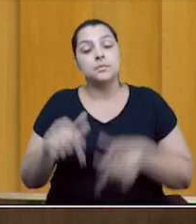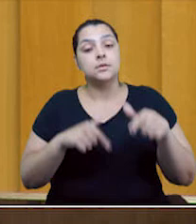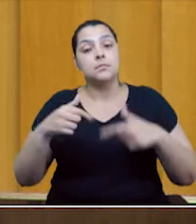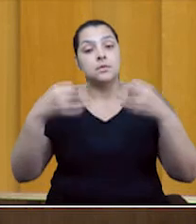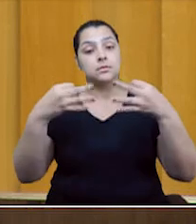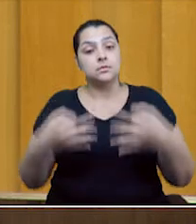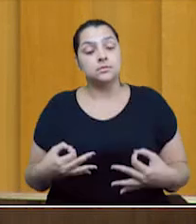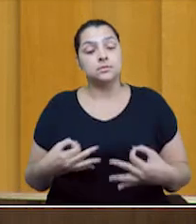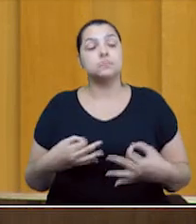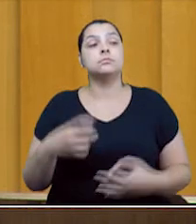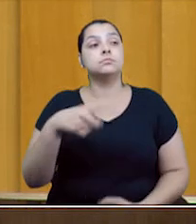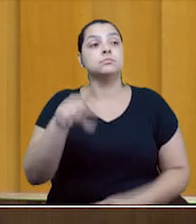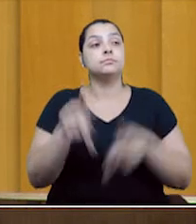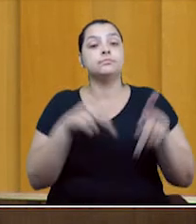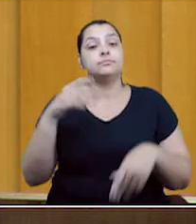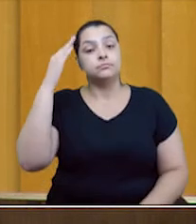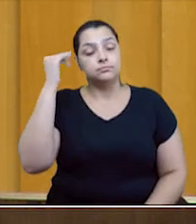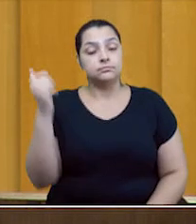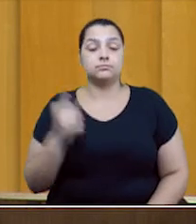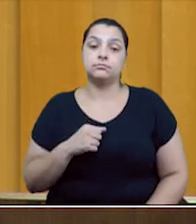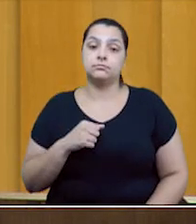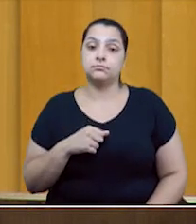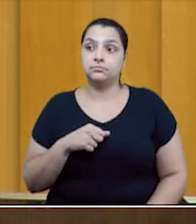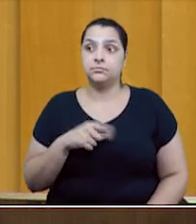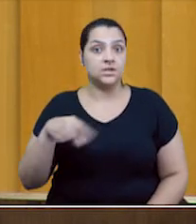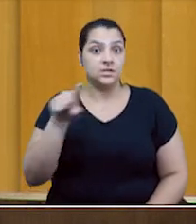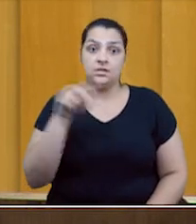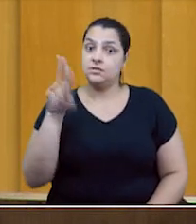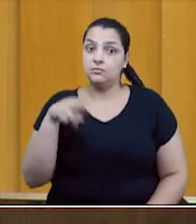decente, e o que nunca deve ser aceito, que é um trabalho escravo.